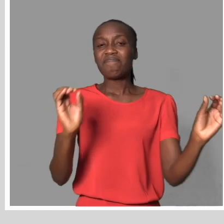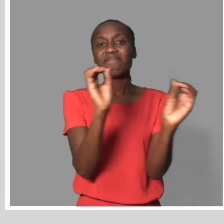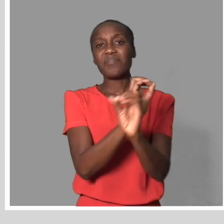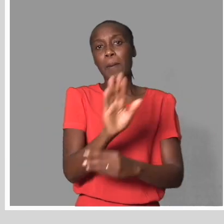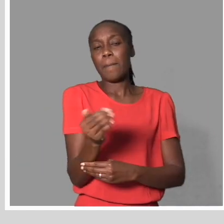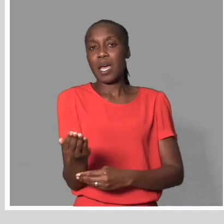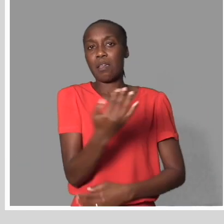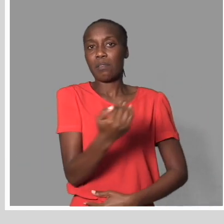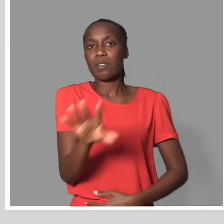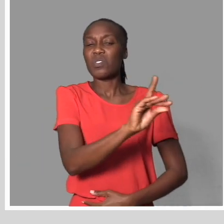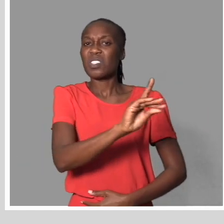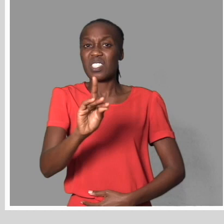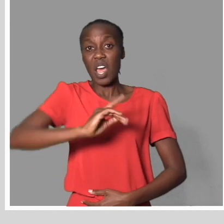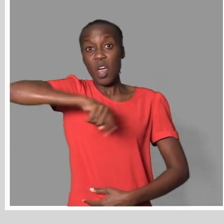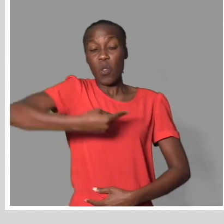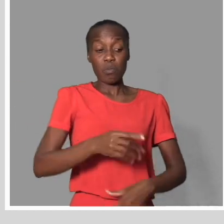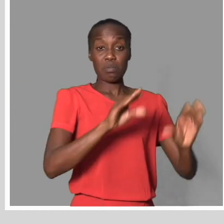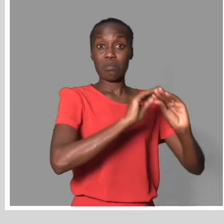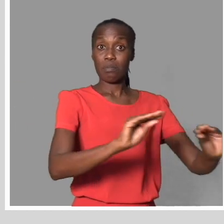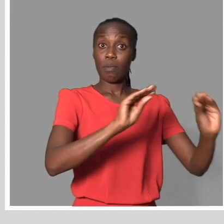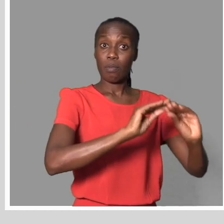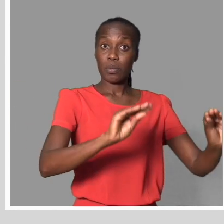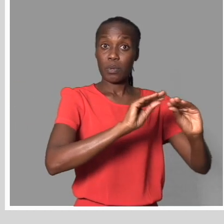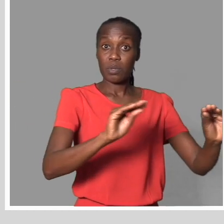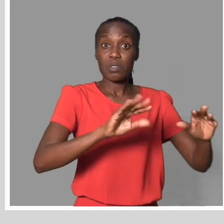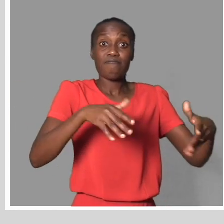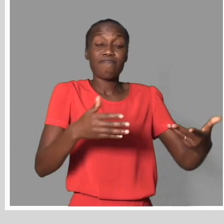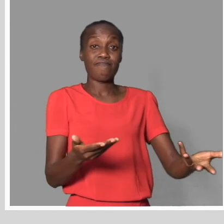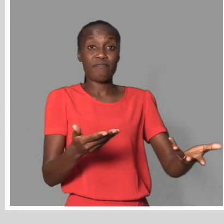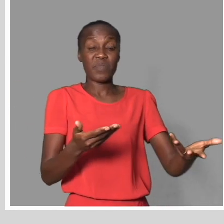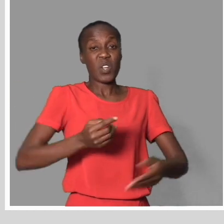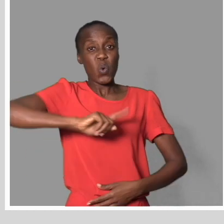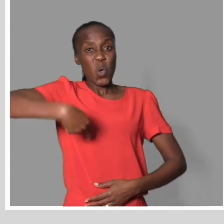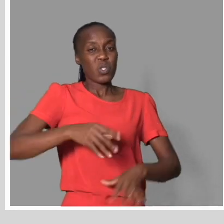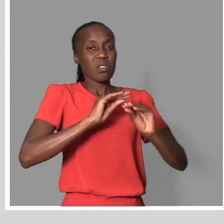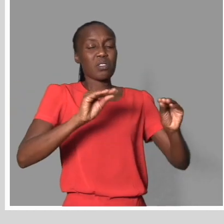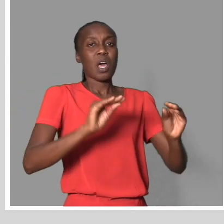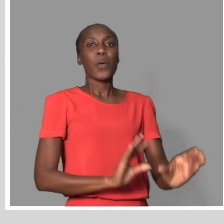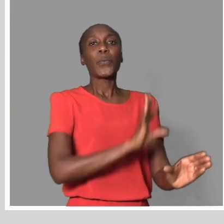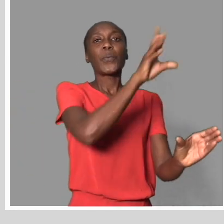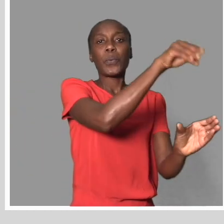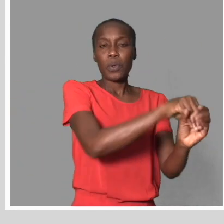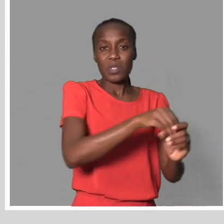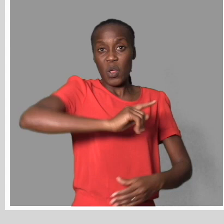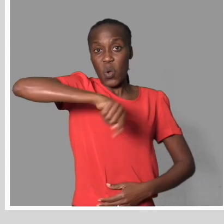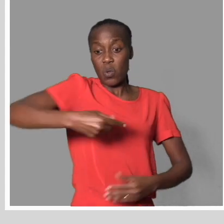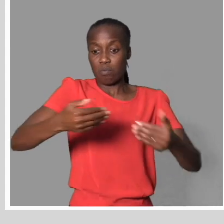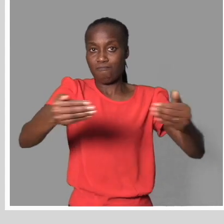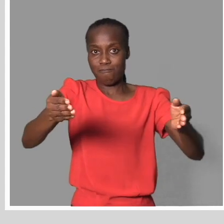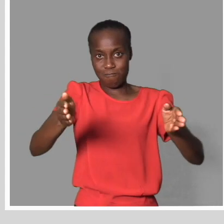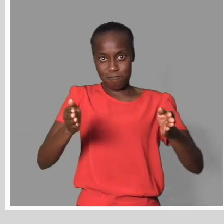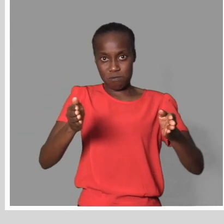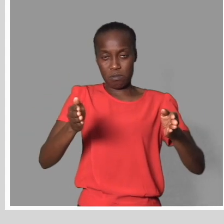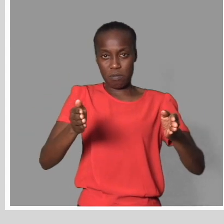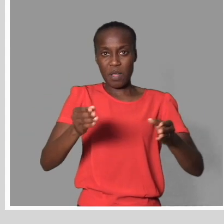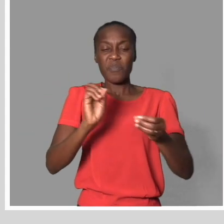a criança portadora de deficiência. Tanto a nossa educação e o nosso ensino é inclusivo. Daí que, nas